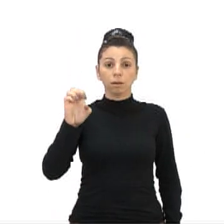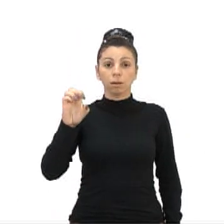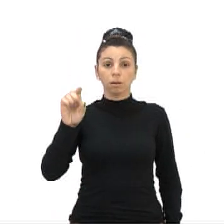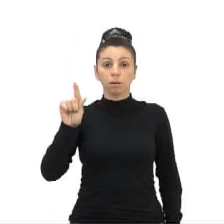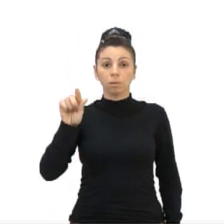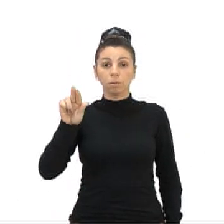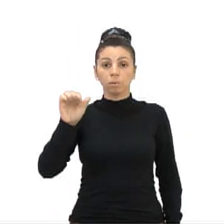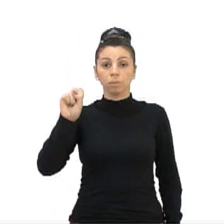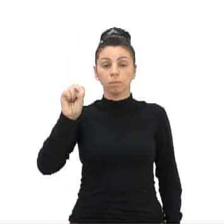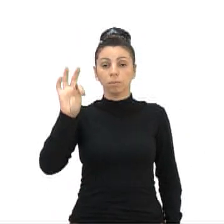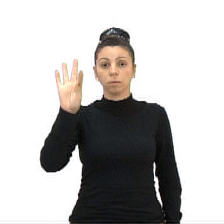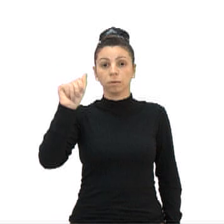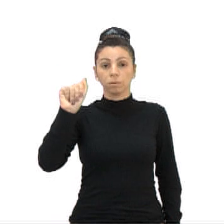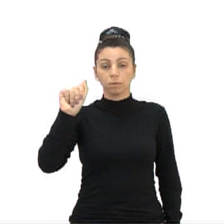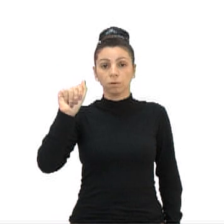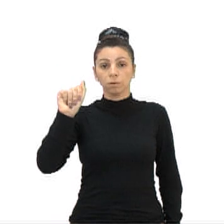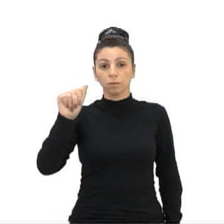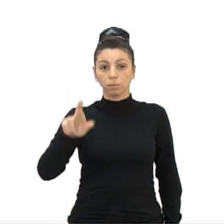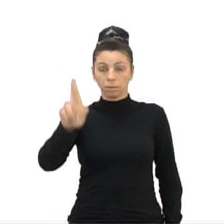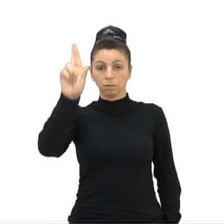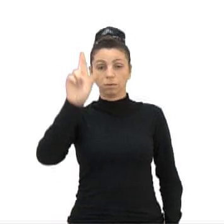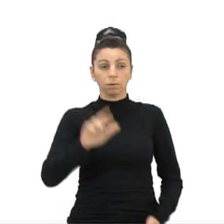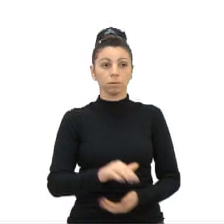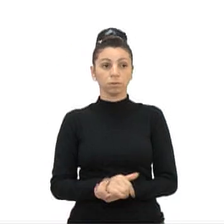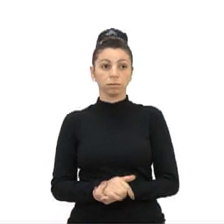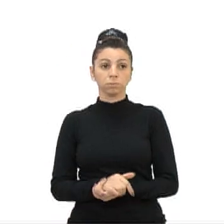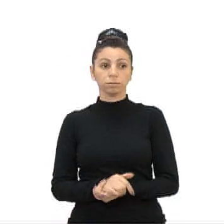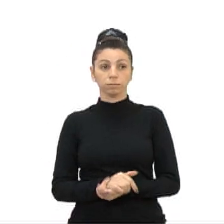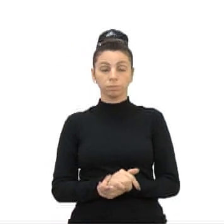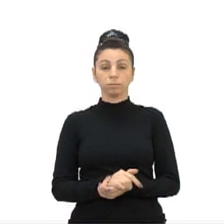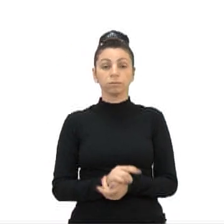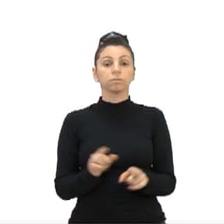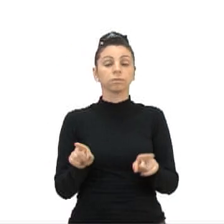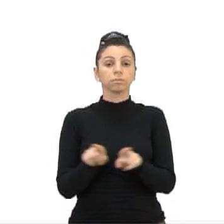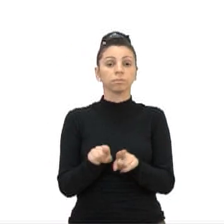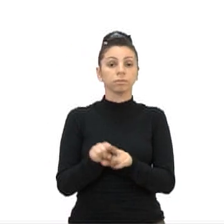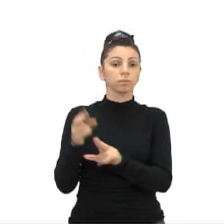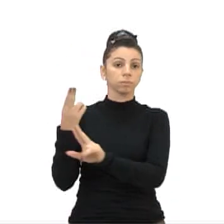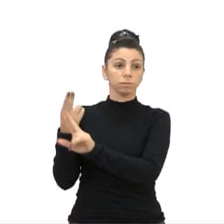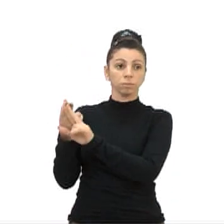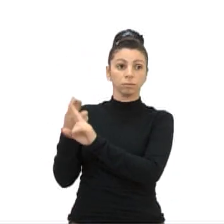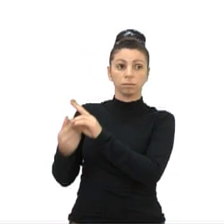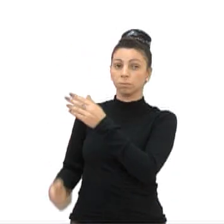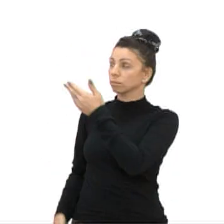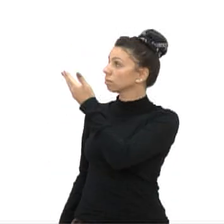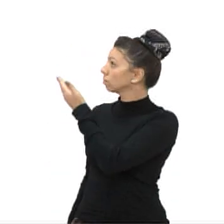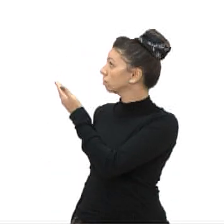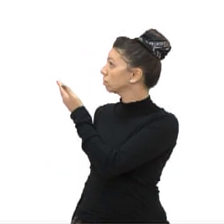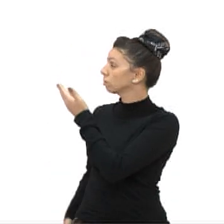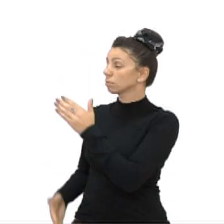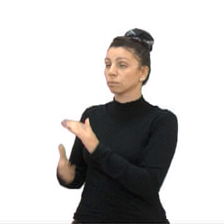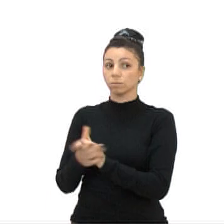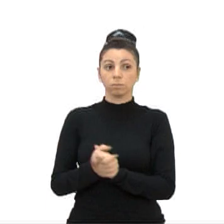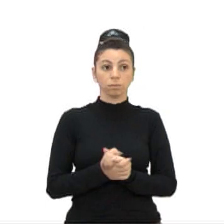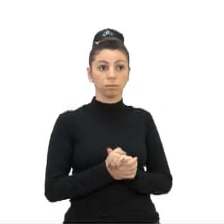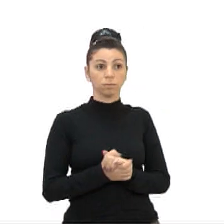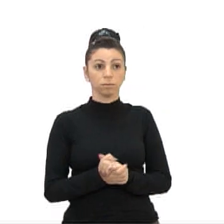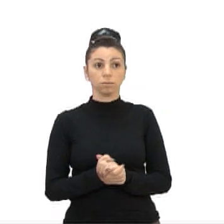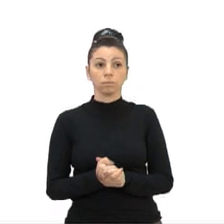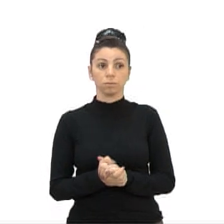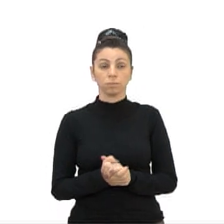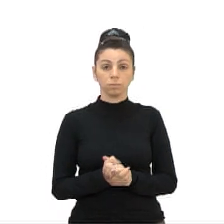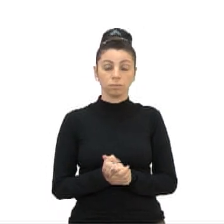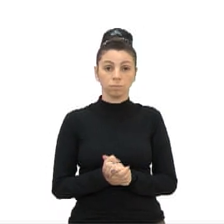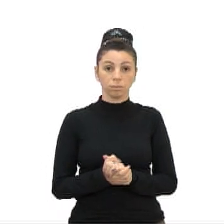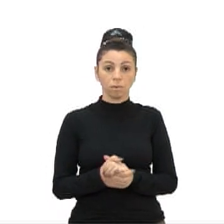número pessoal. E modo temporal, e utilize-a como modelo. Então, por que que é desinência número pessoal? Quando eu